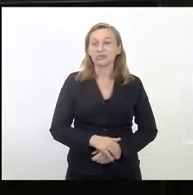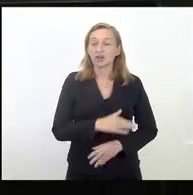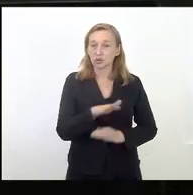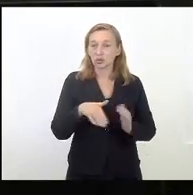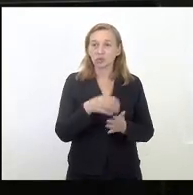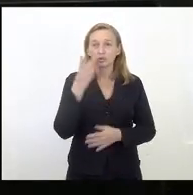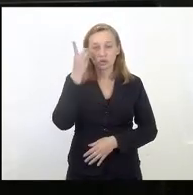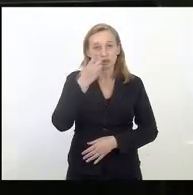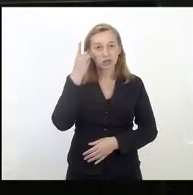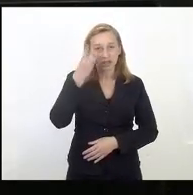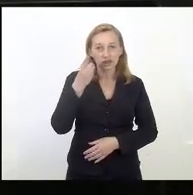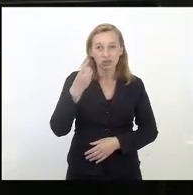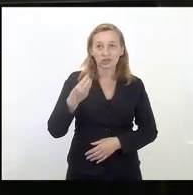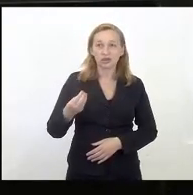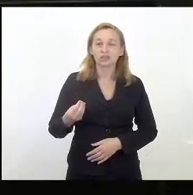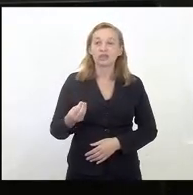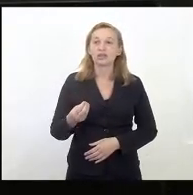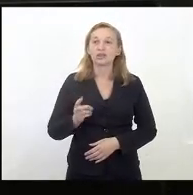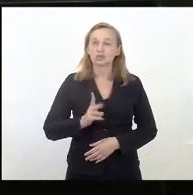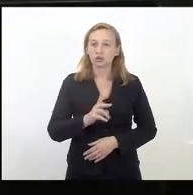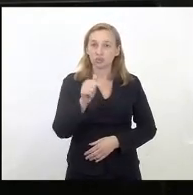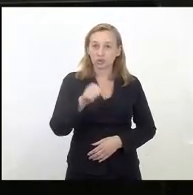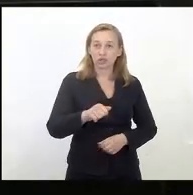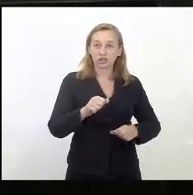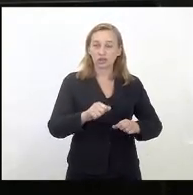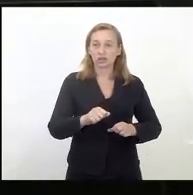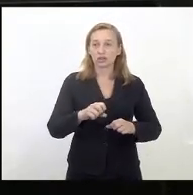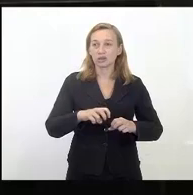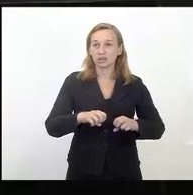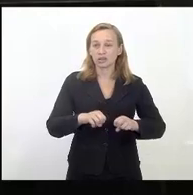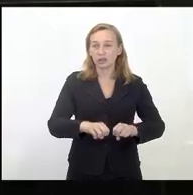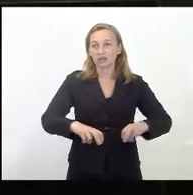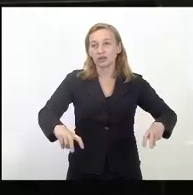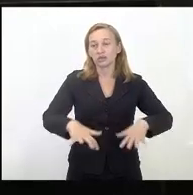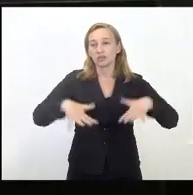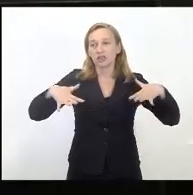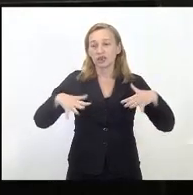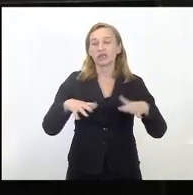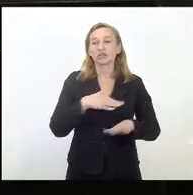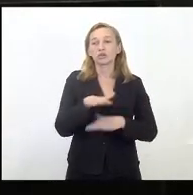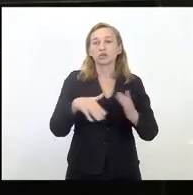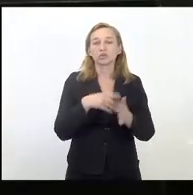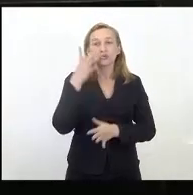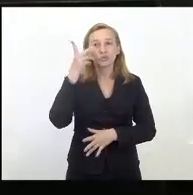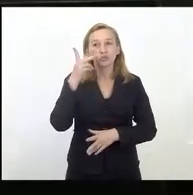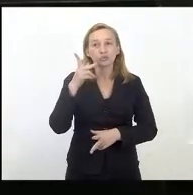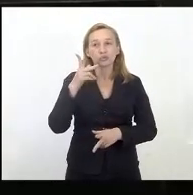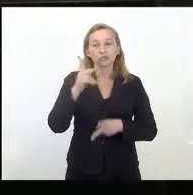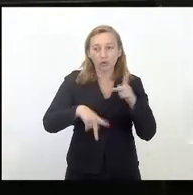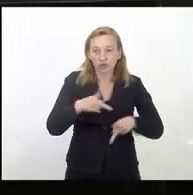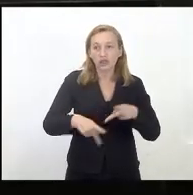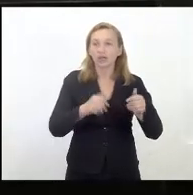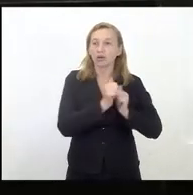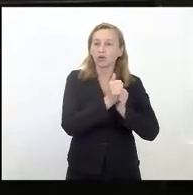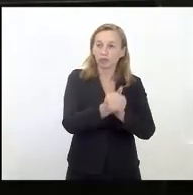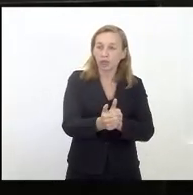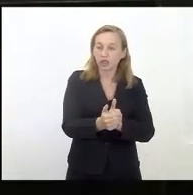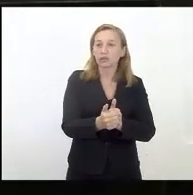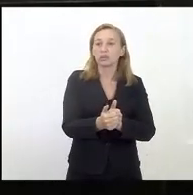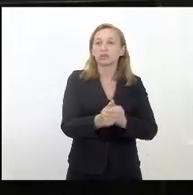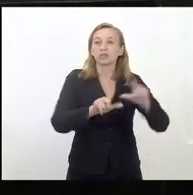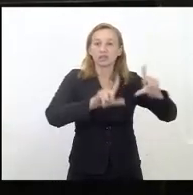e os deputados que ainda não põe uma sessão pelo plenário virtual cidadãos E cidadãs que nos acompanham